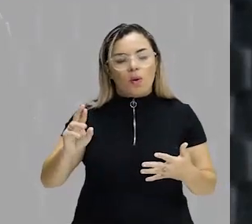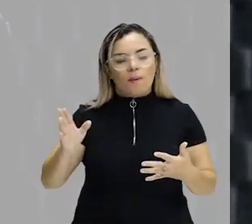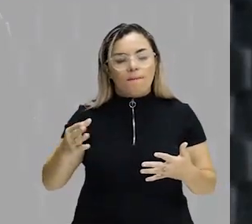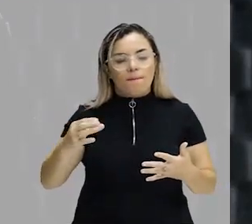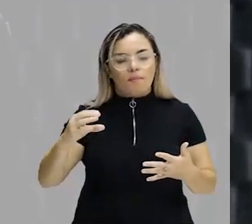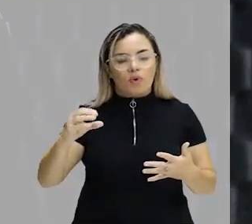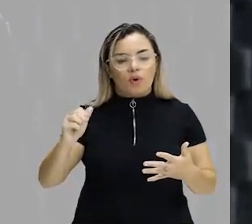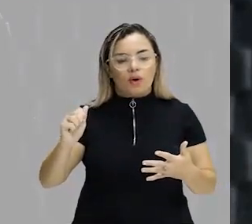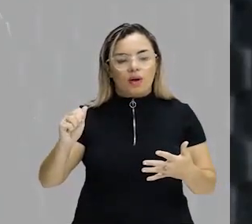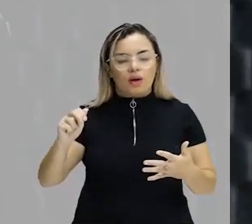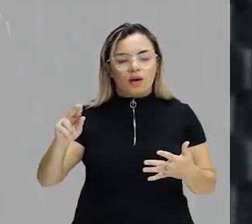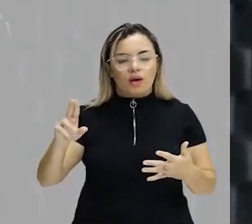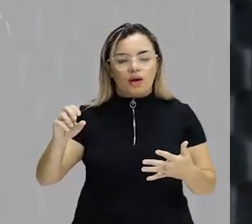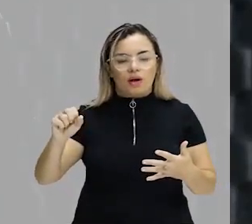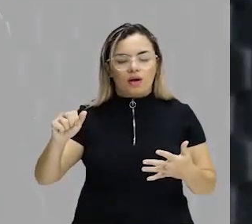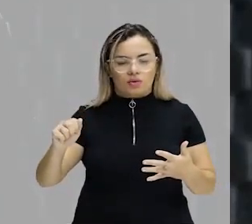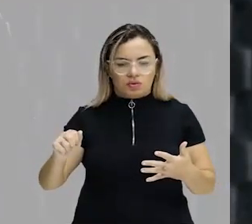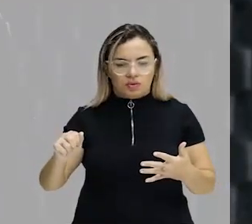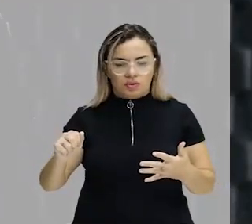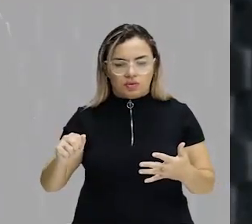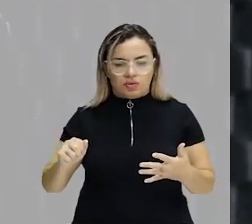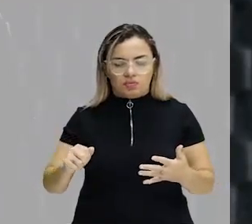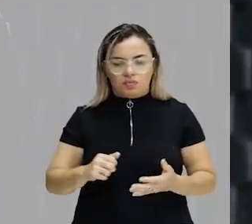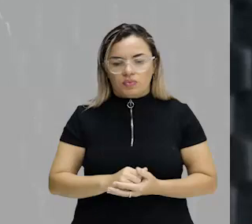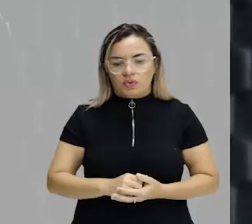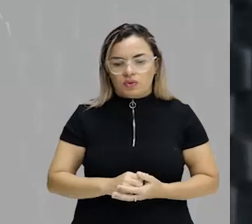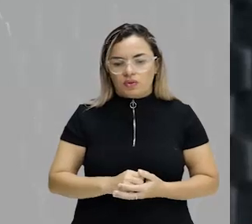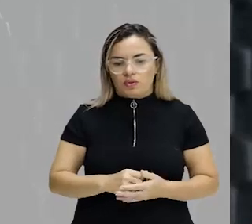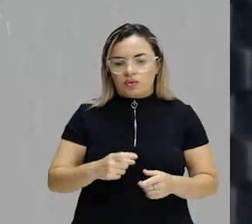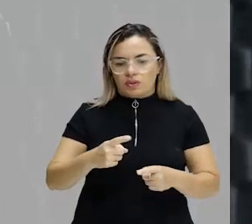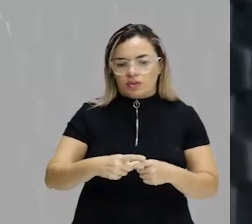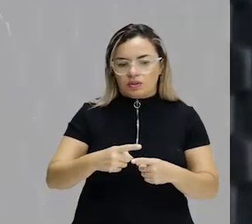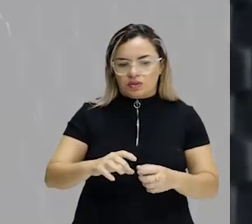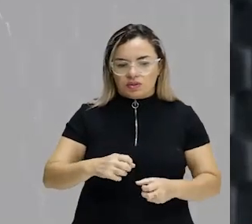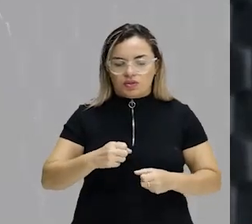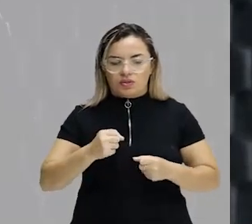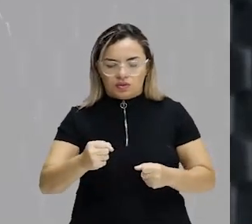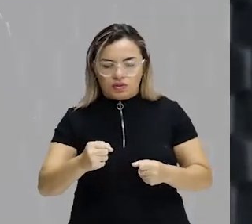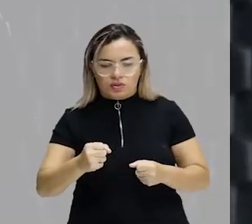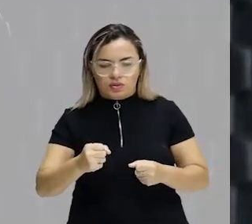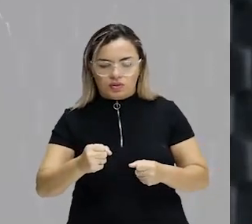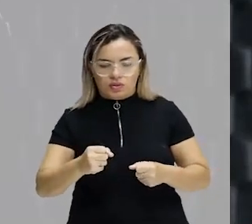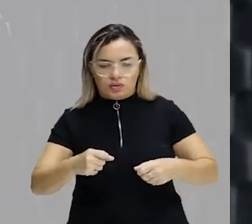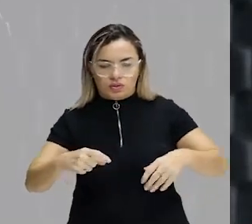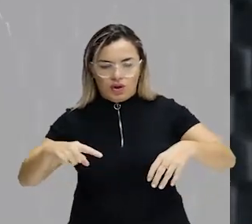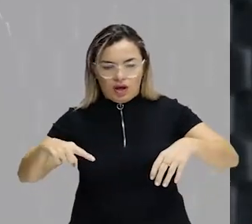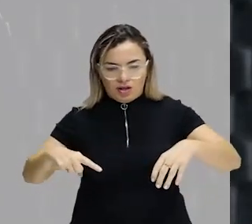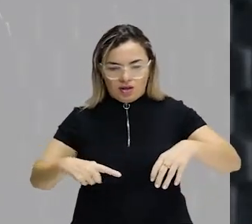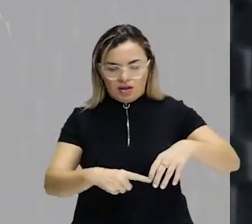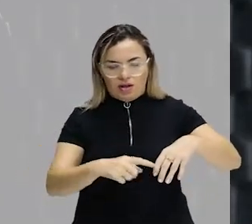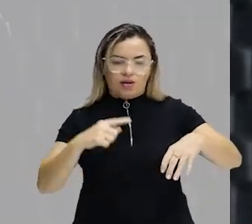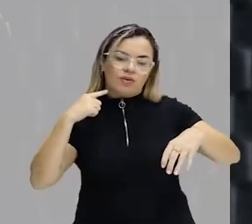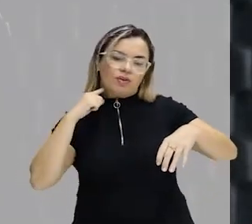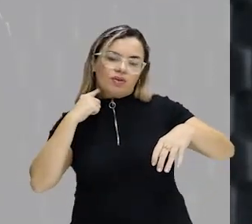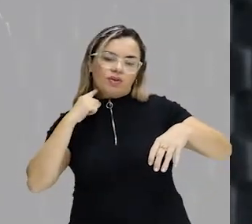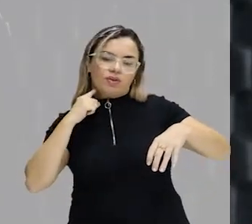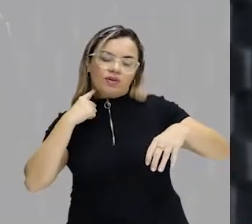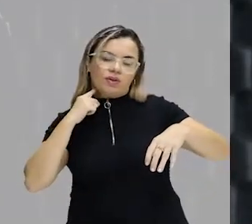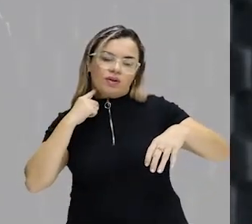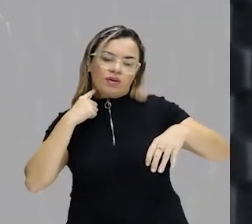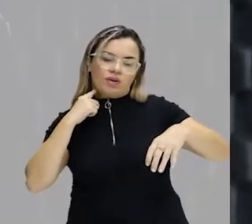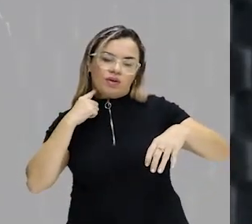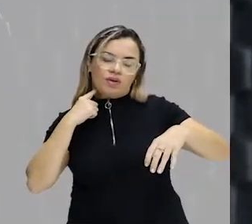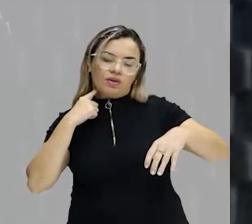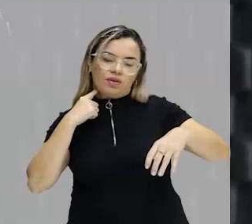fazer um bloqueio. Bom, aqui eu tenho os conectivos, as explicações de cada um deles dentro do contexto do texto que eu